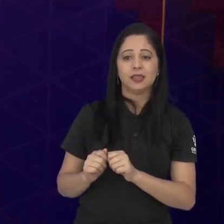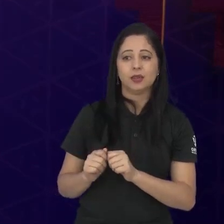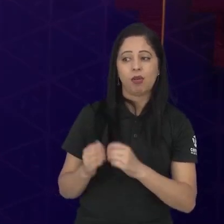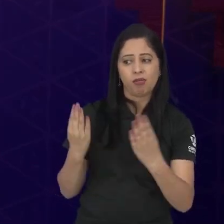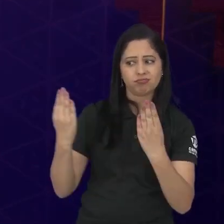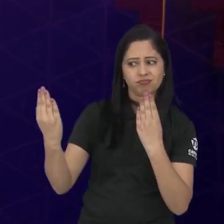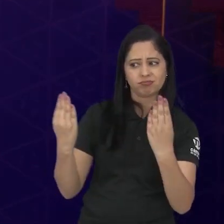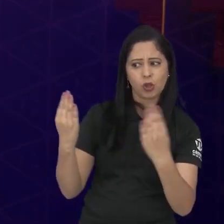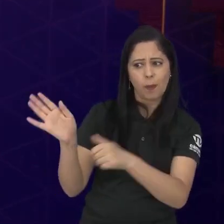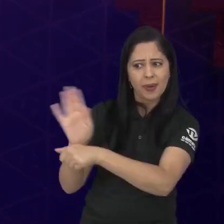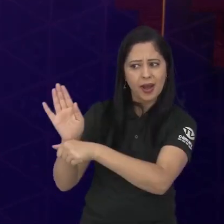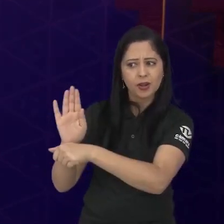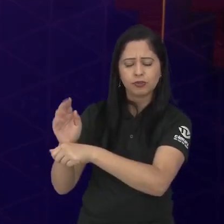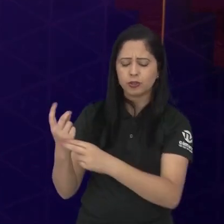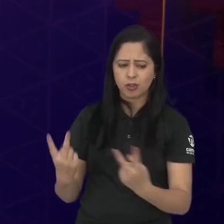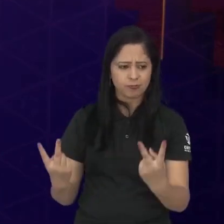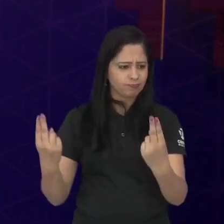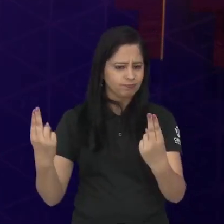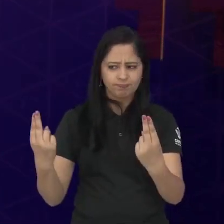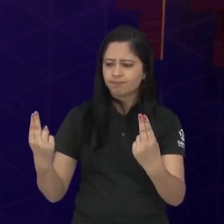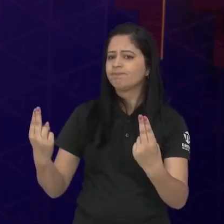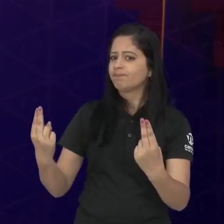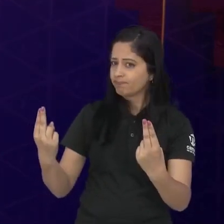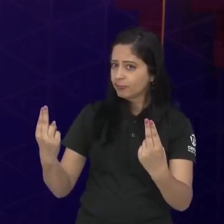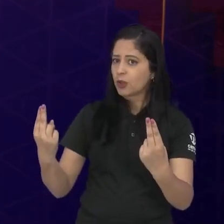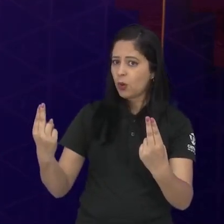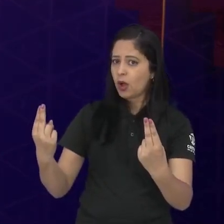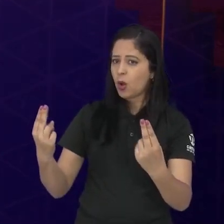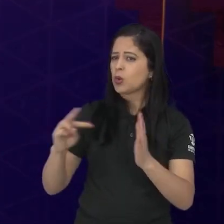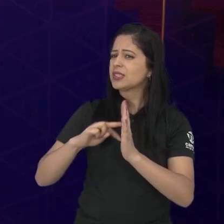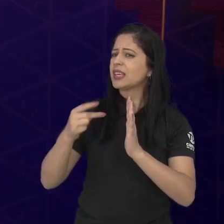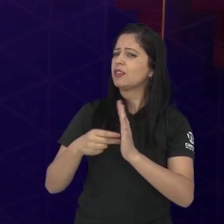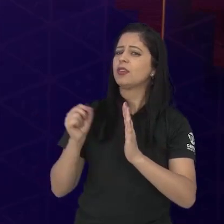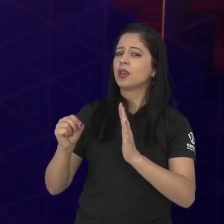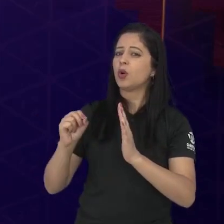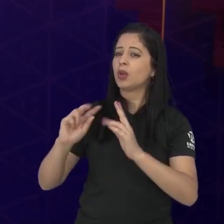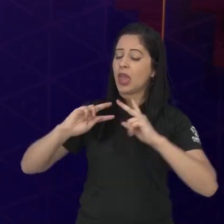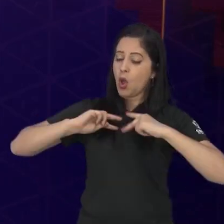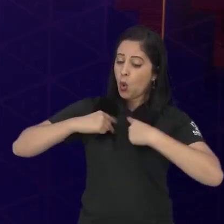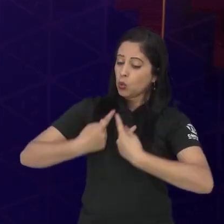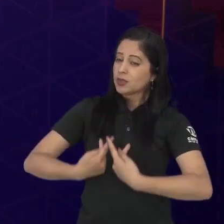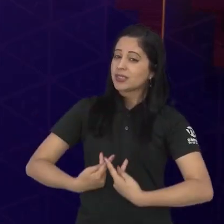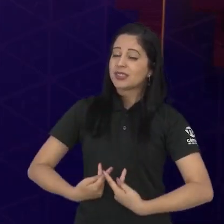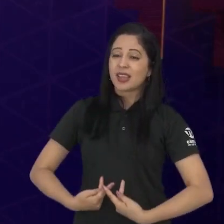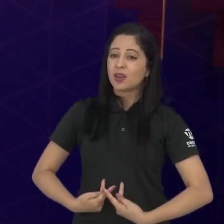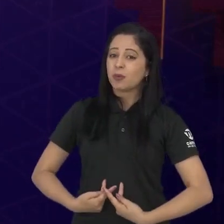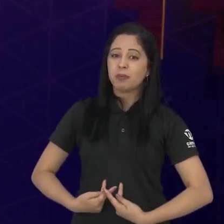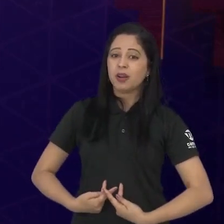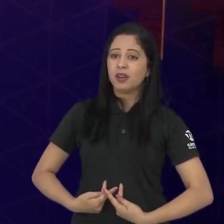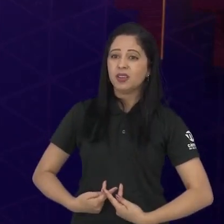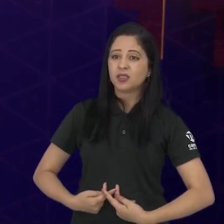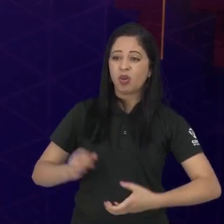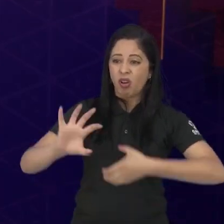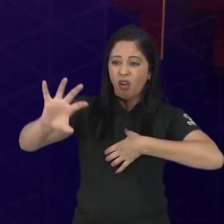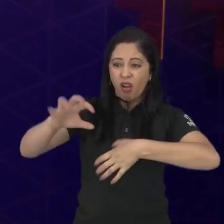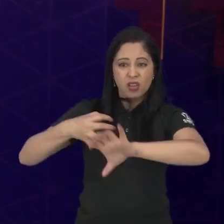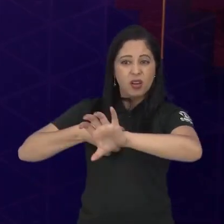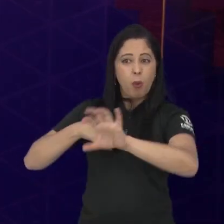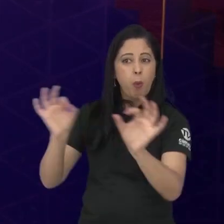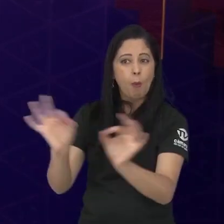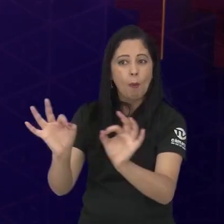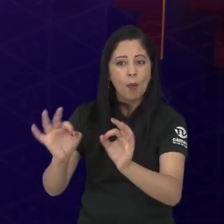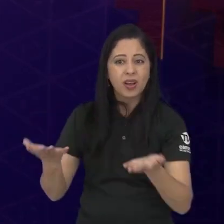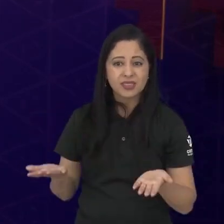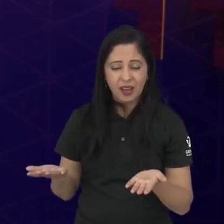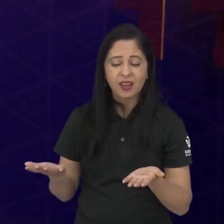e geralmente são realmente questões de ou um ser humano querendo destruir outro, ou um ser humano que não tem empatia com outro